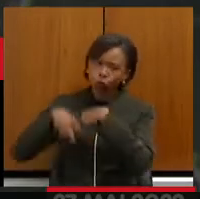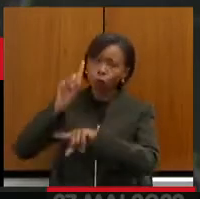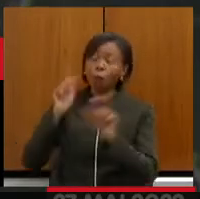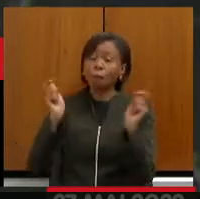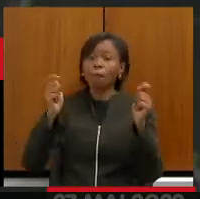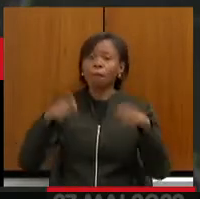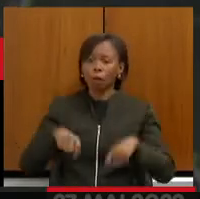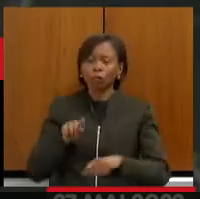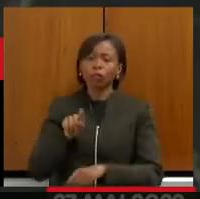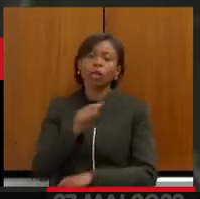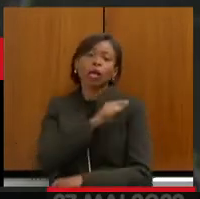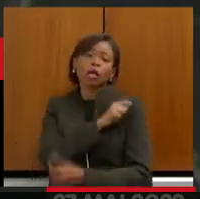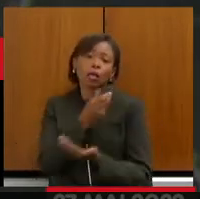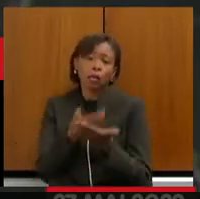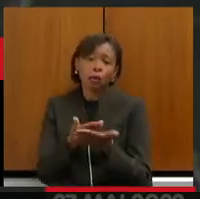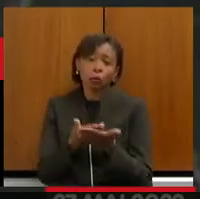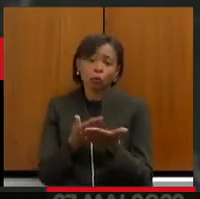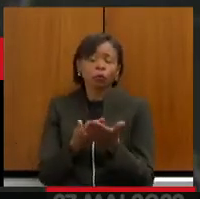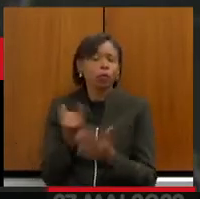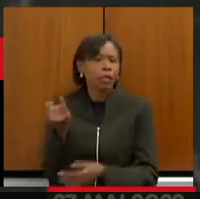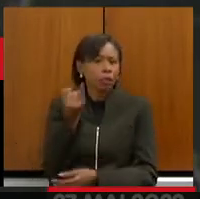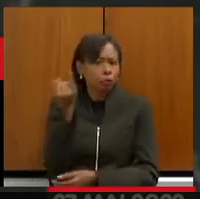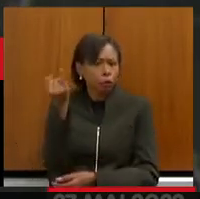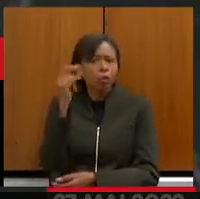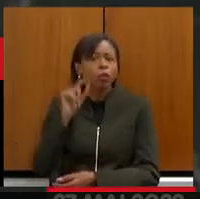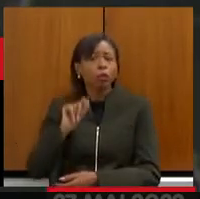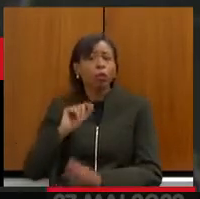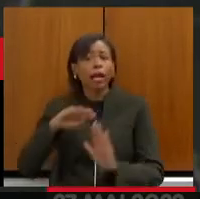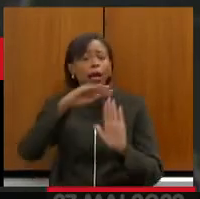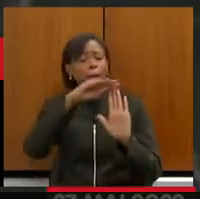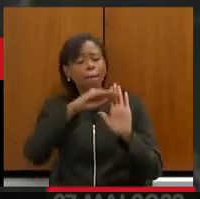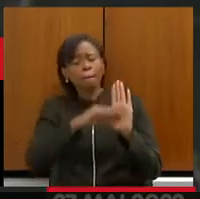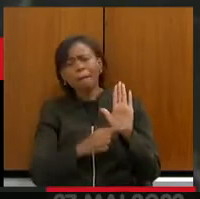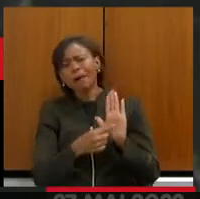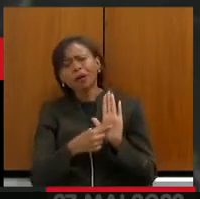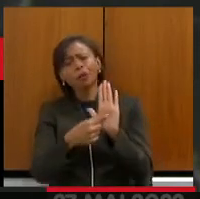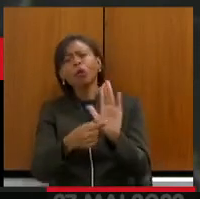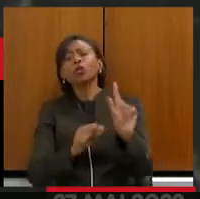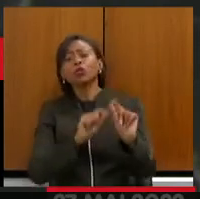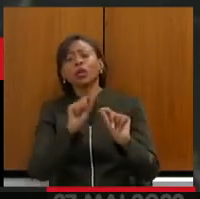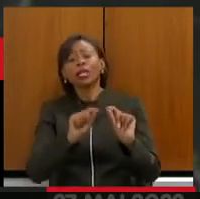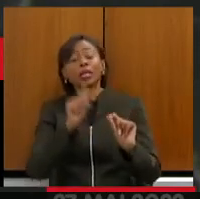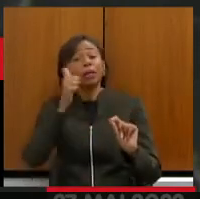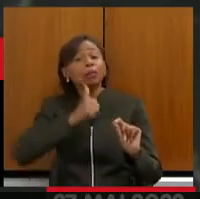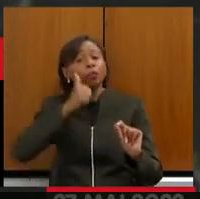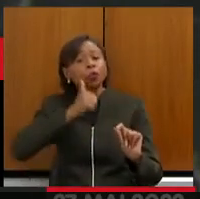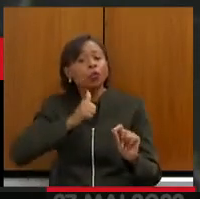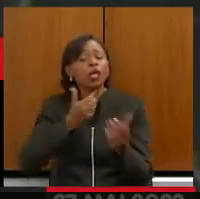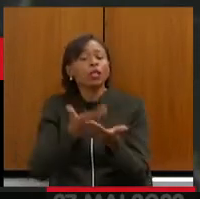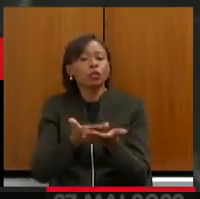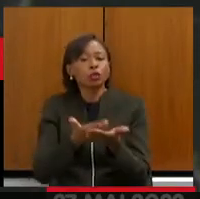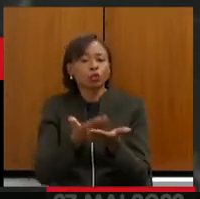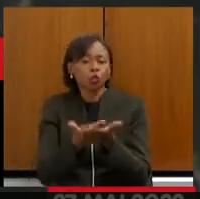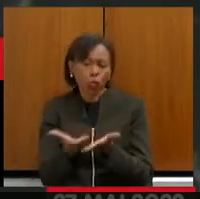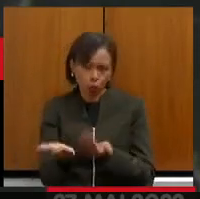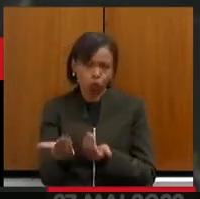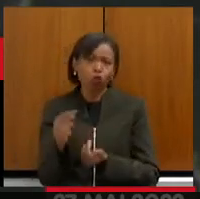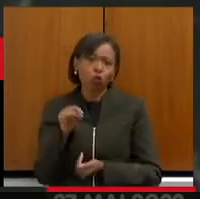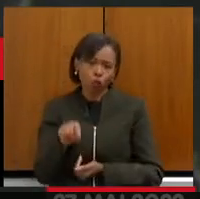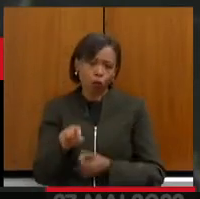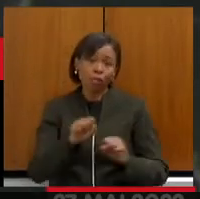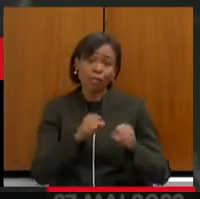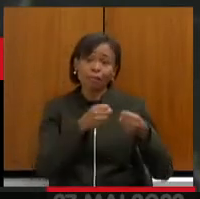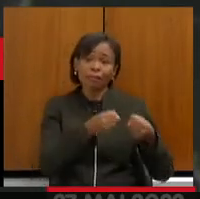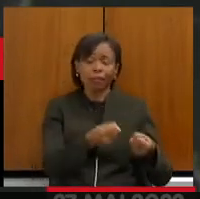estudante eu acho muito importante levantar a pauta aqui né das jovens estudantes em defesa da